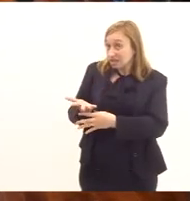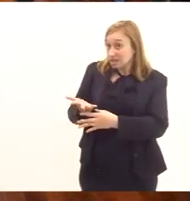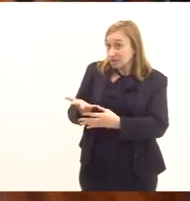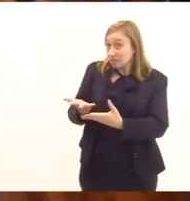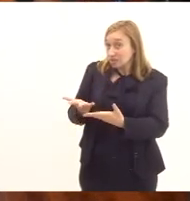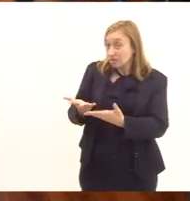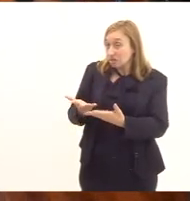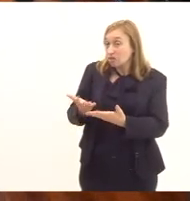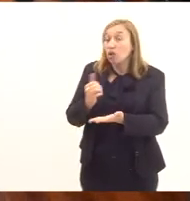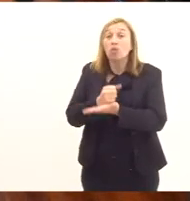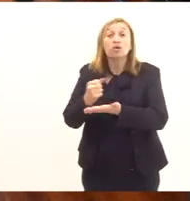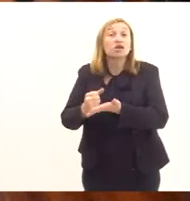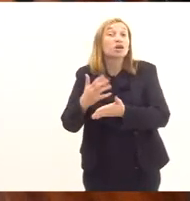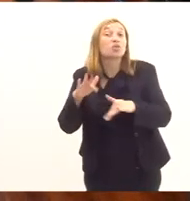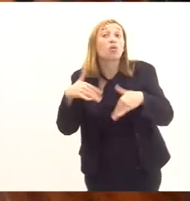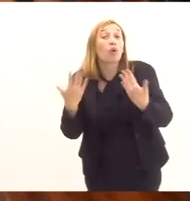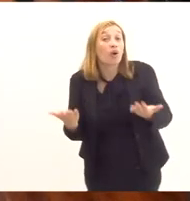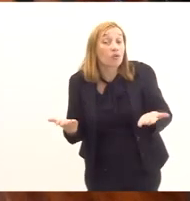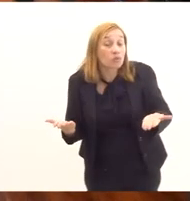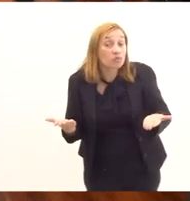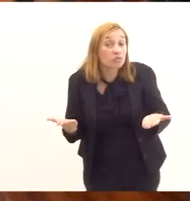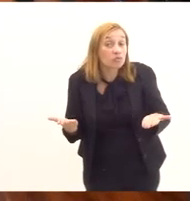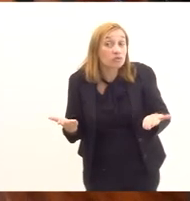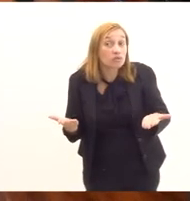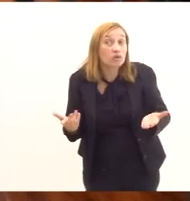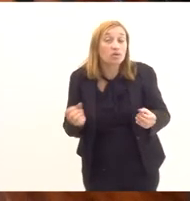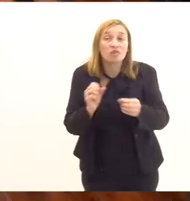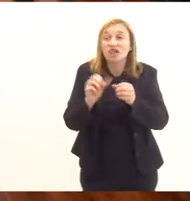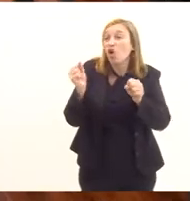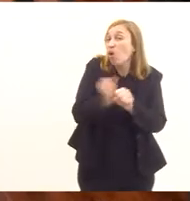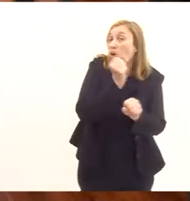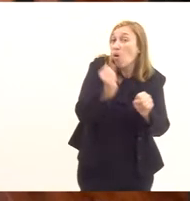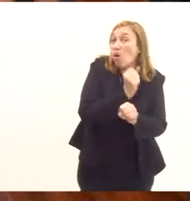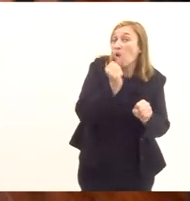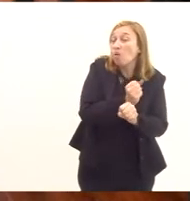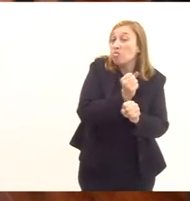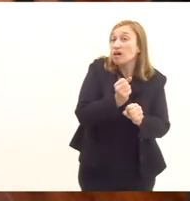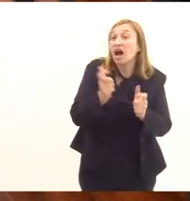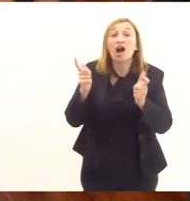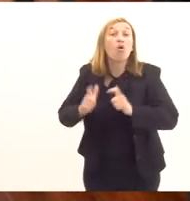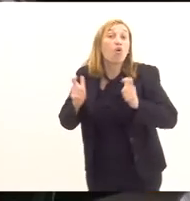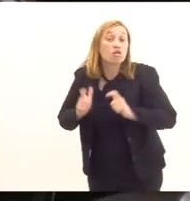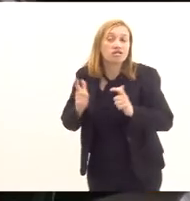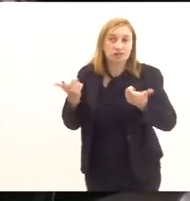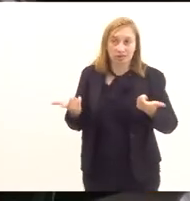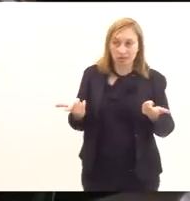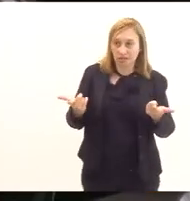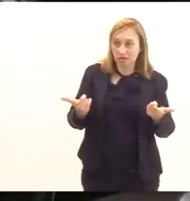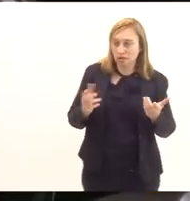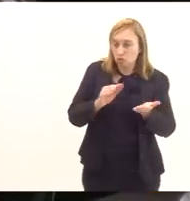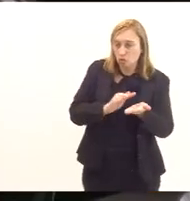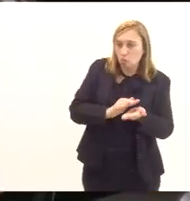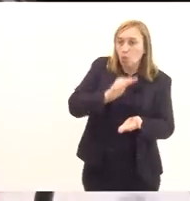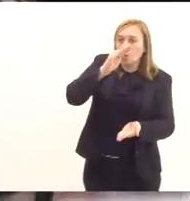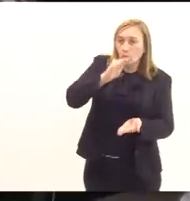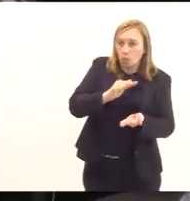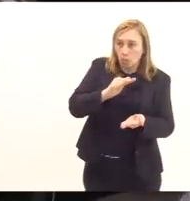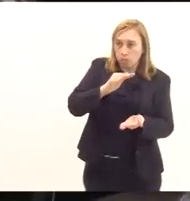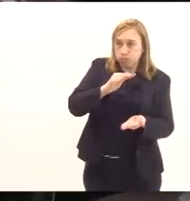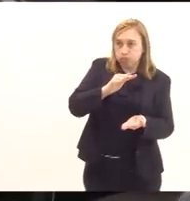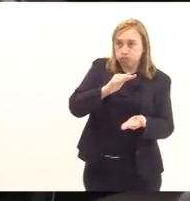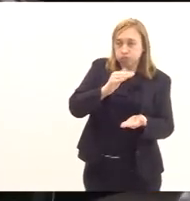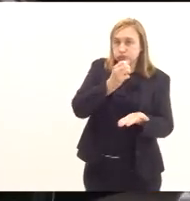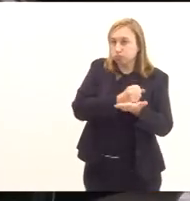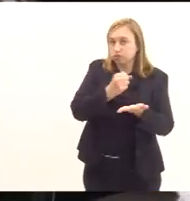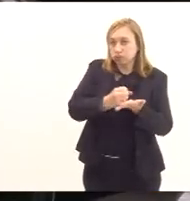de que contrato sub que termos para fazer a obra ou intervenções onde a um volume elevado